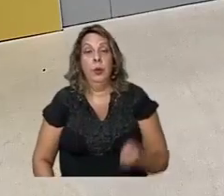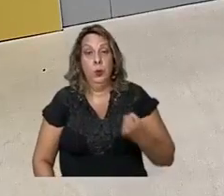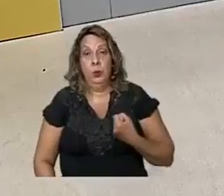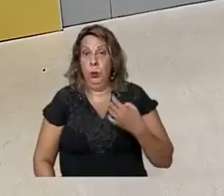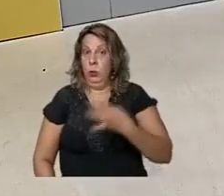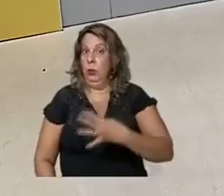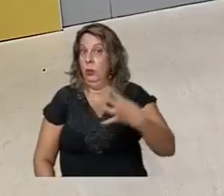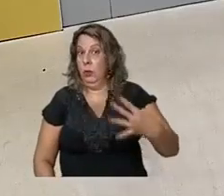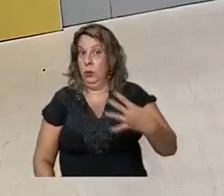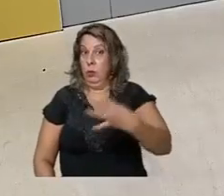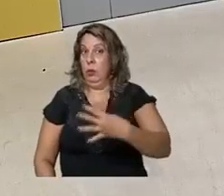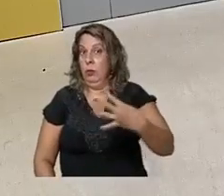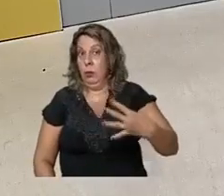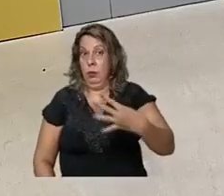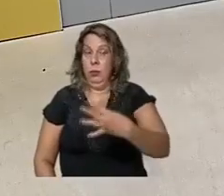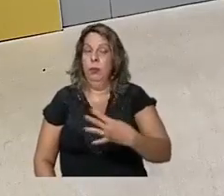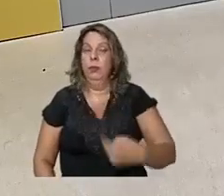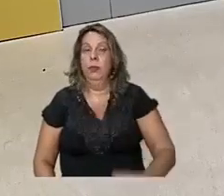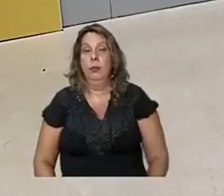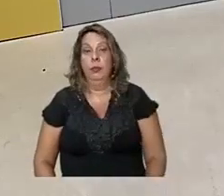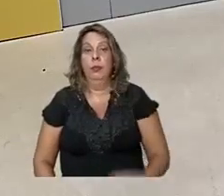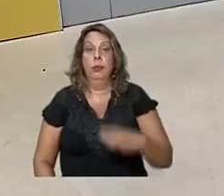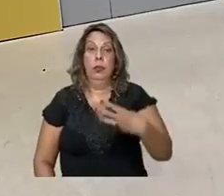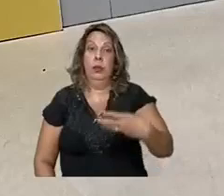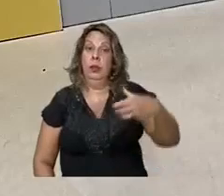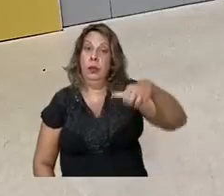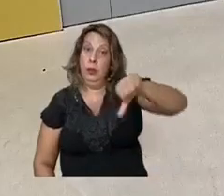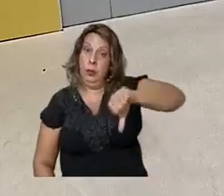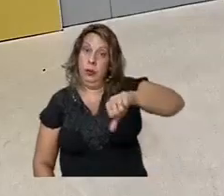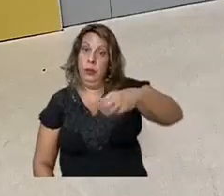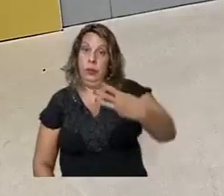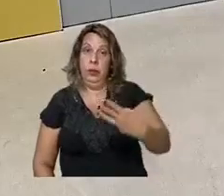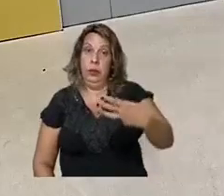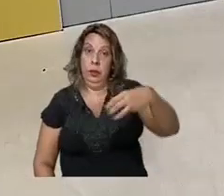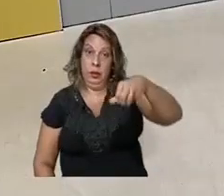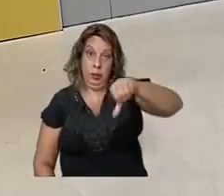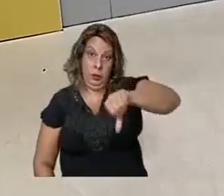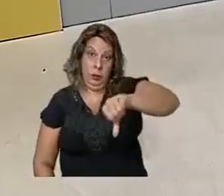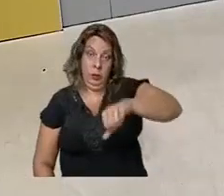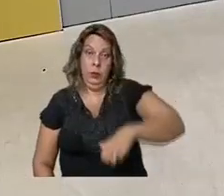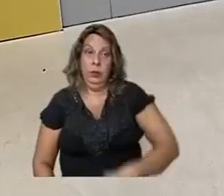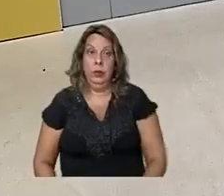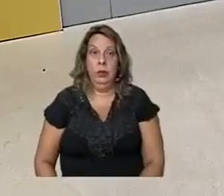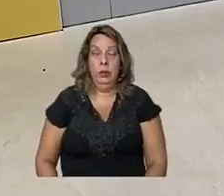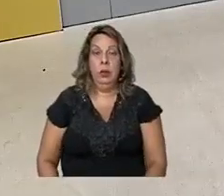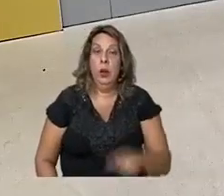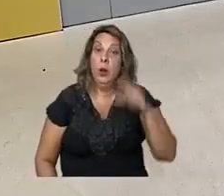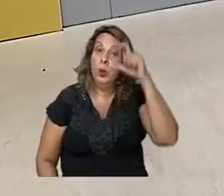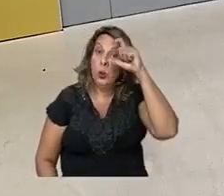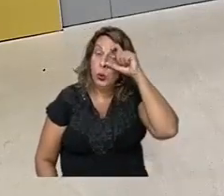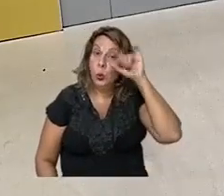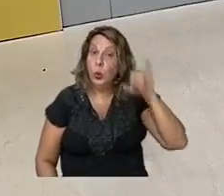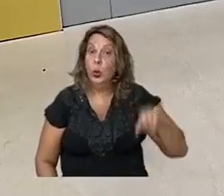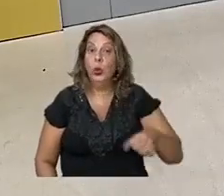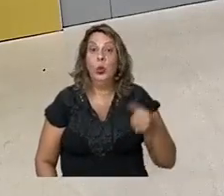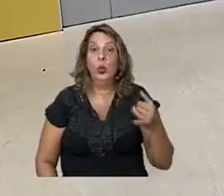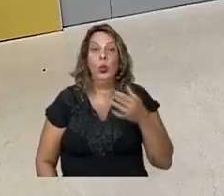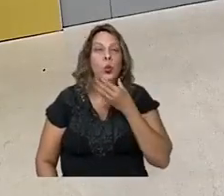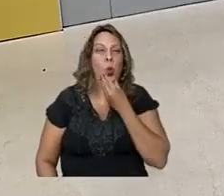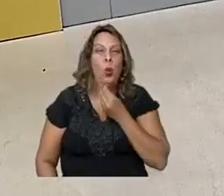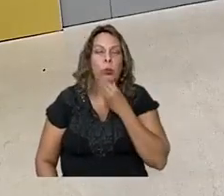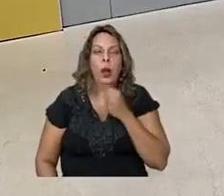44, marque 44 e marque também número 39, 39, 39. Sobe bola